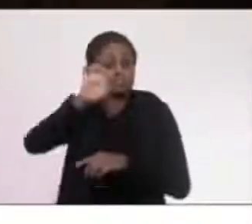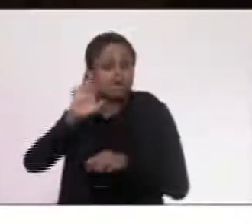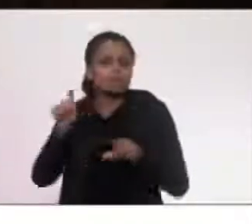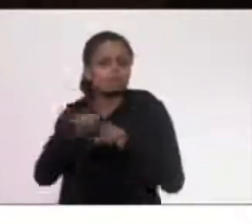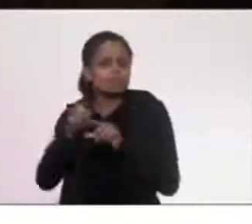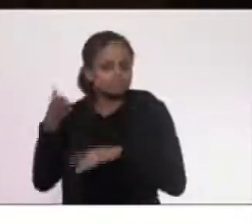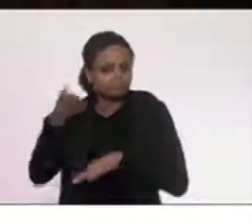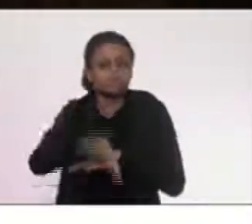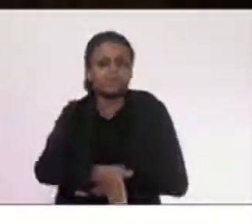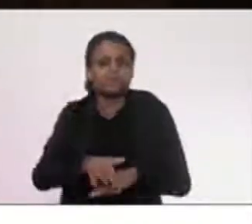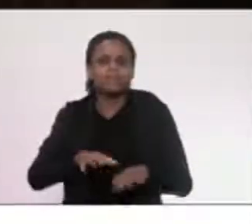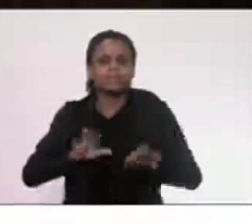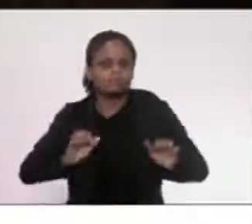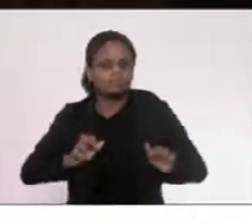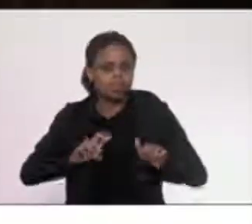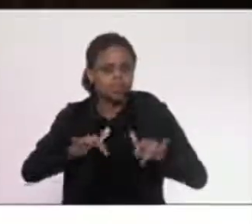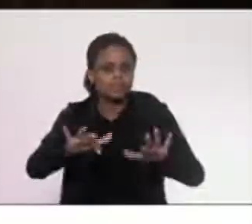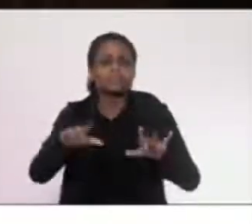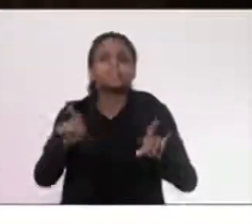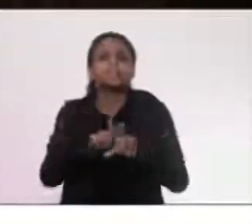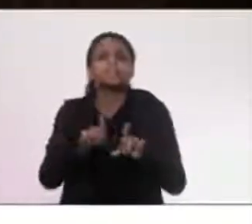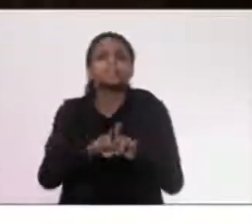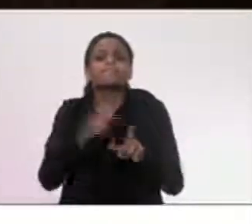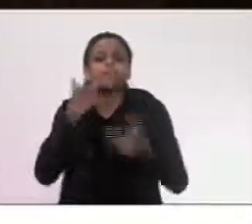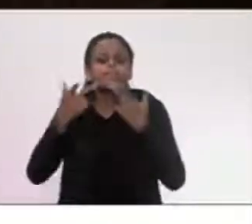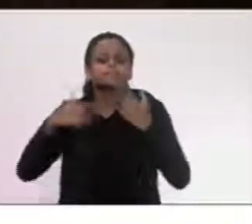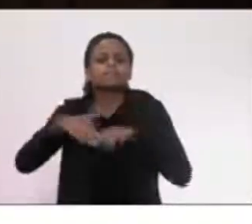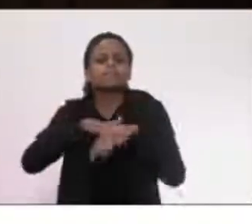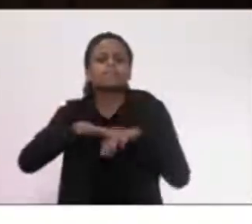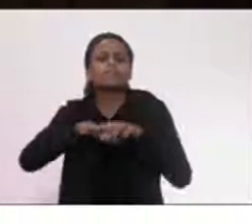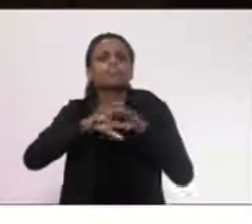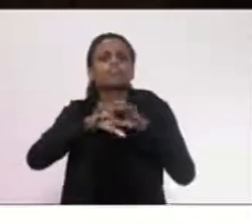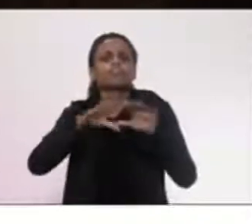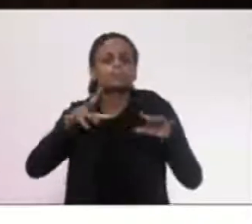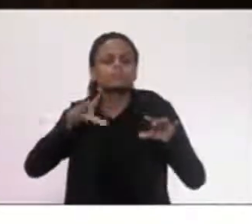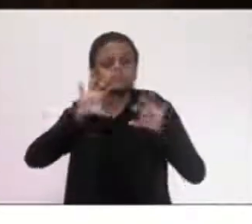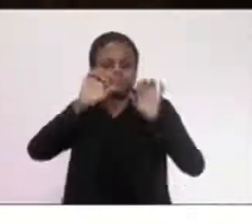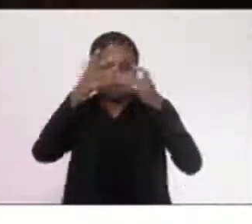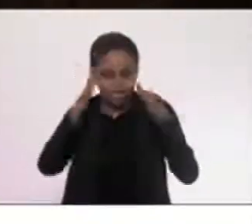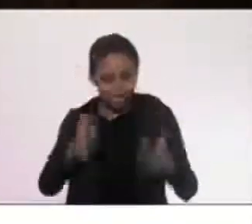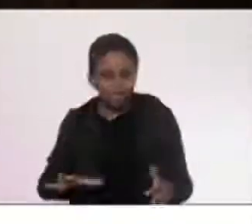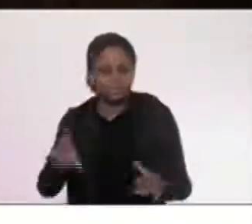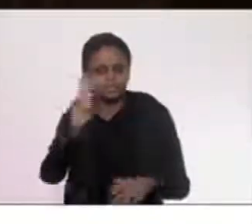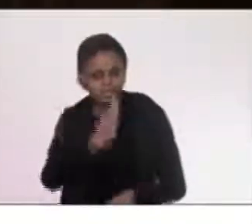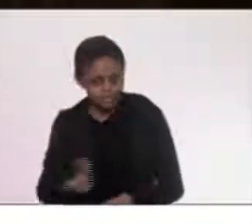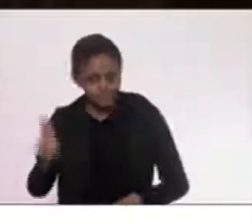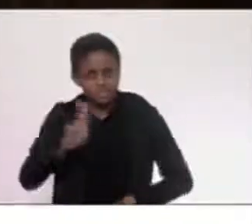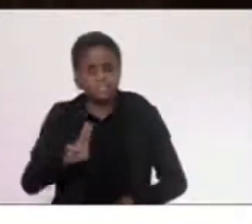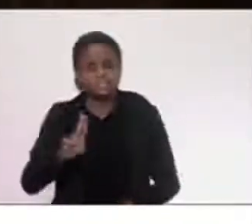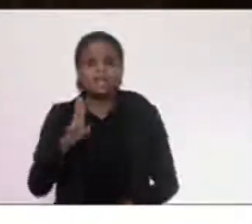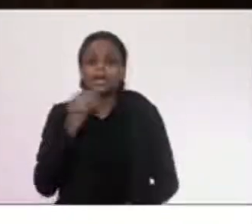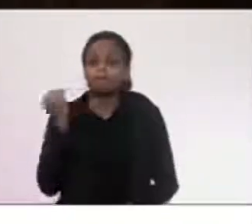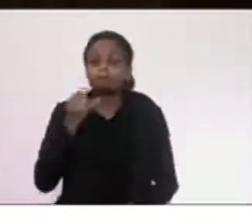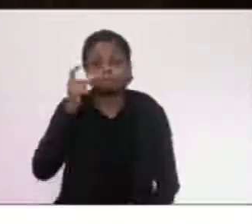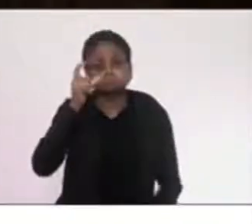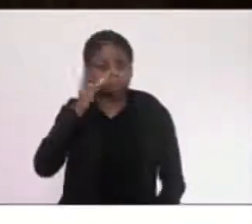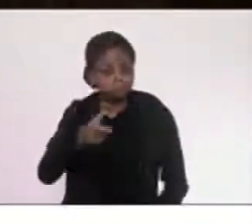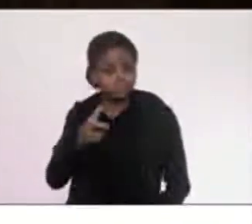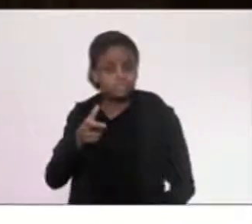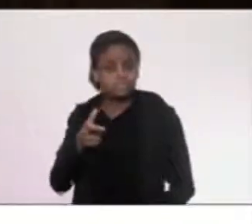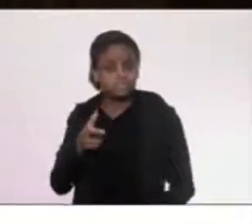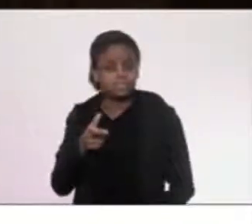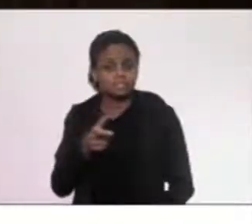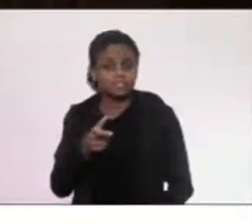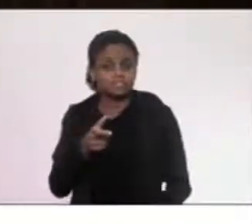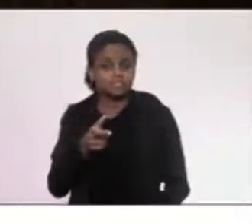apoio, trazendo todos os debates do sucateamento das universidades. É interessante o quanto